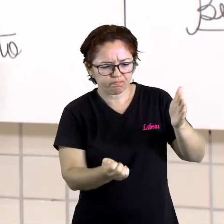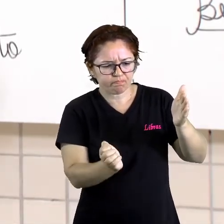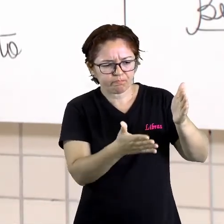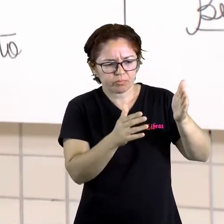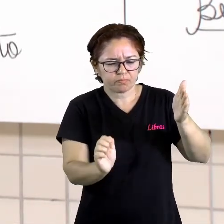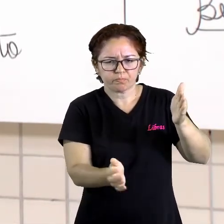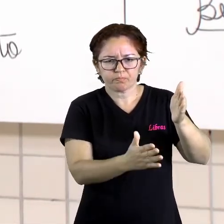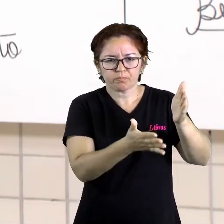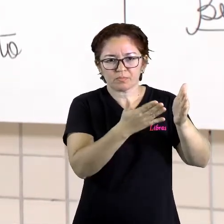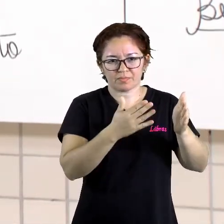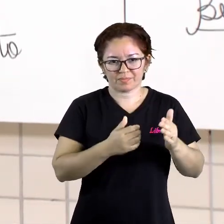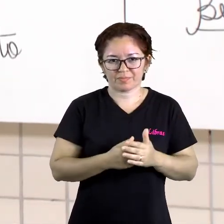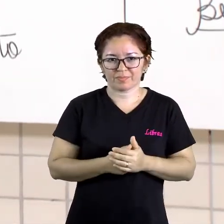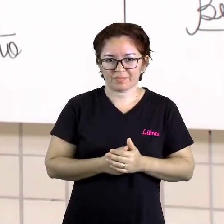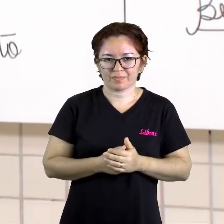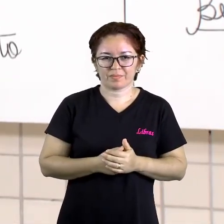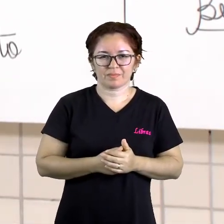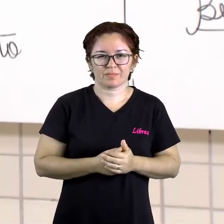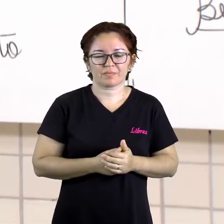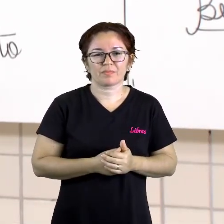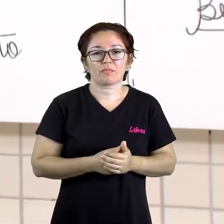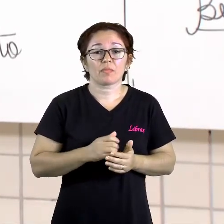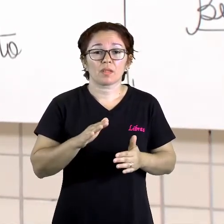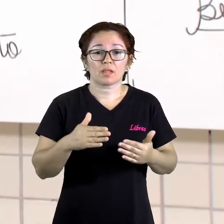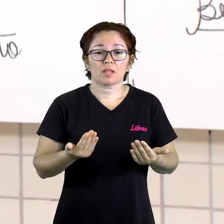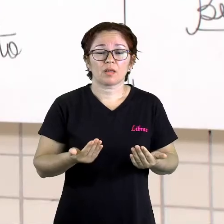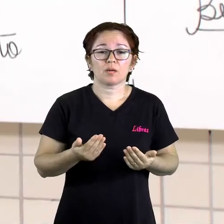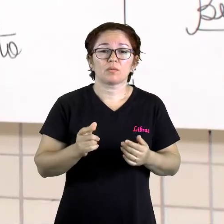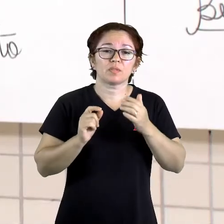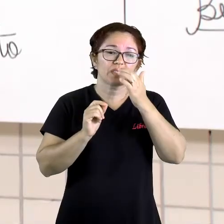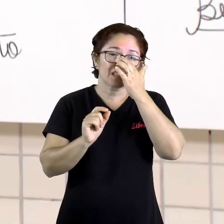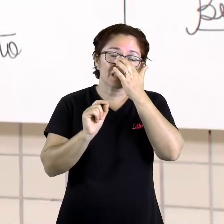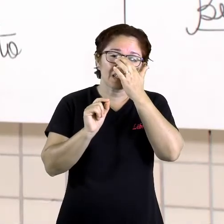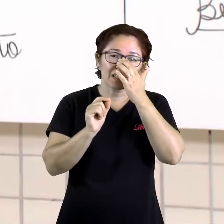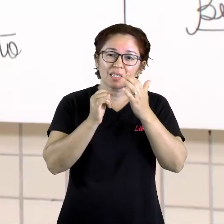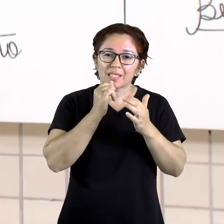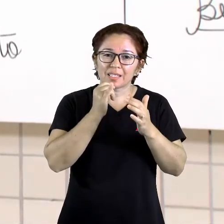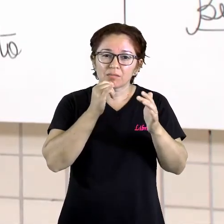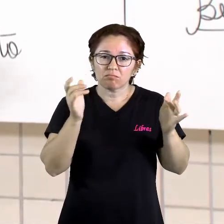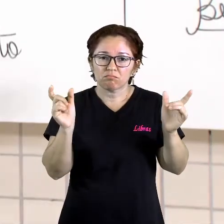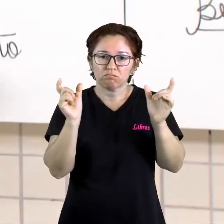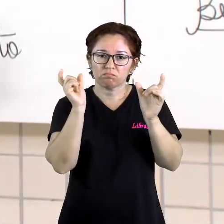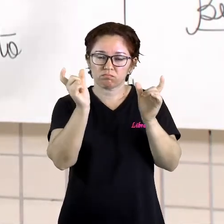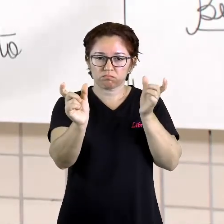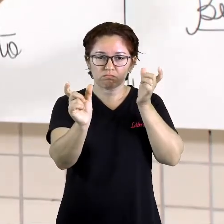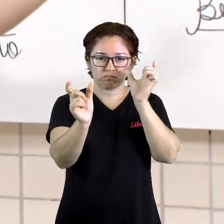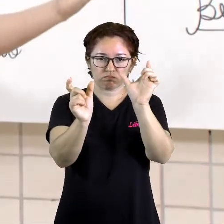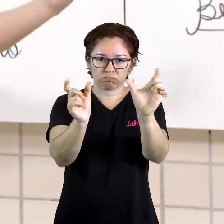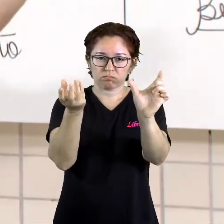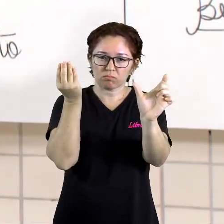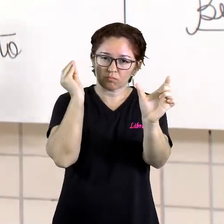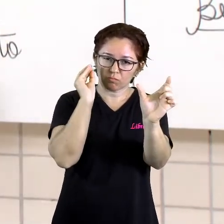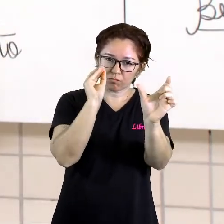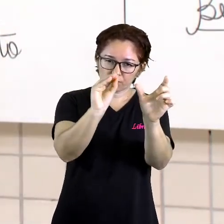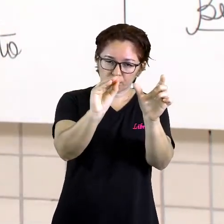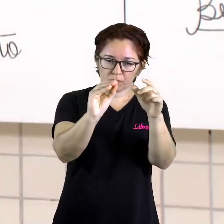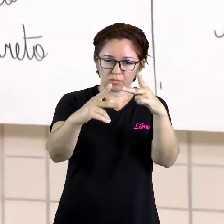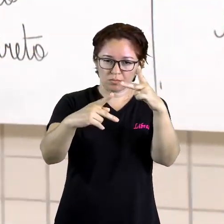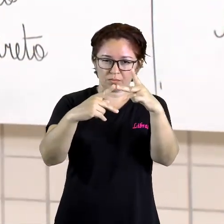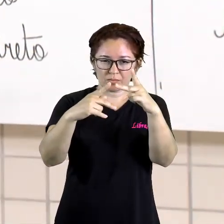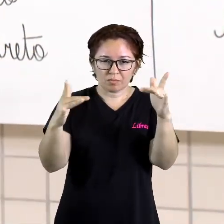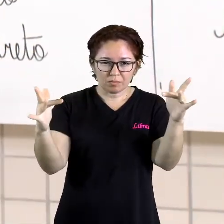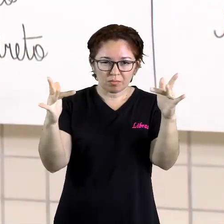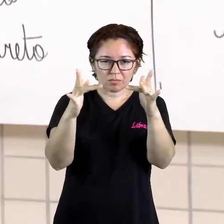o sujeito ao que foi dito sobre ele. Esse verbo, ele serviu para apresentar uma característica das casas do